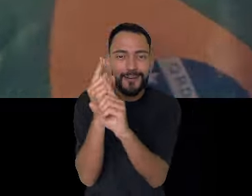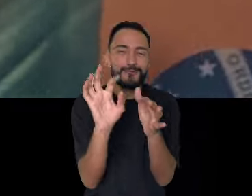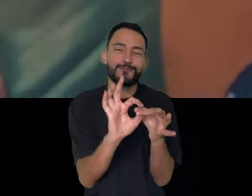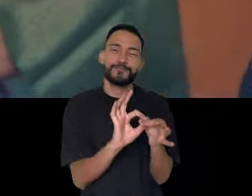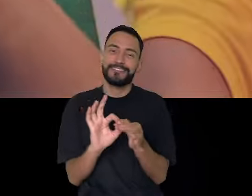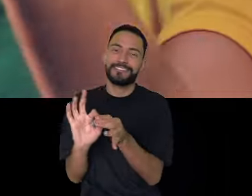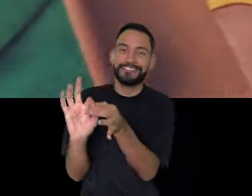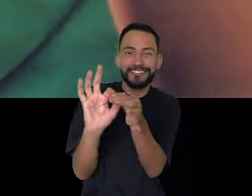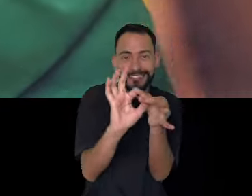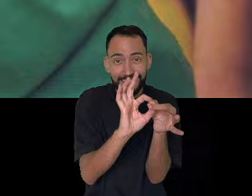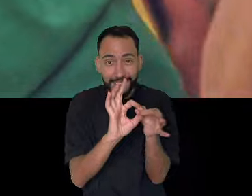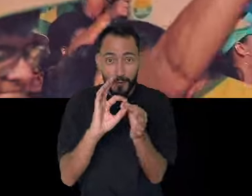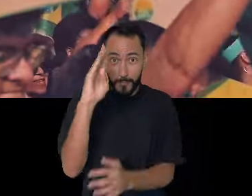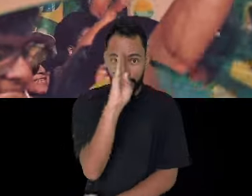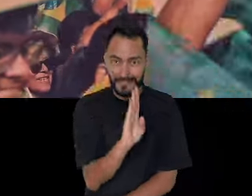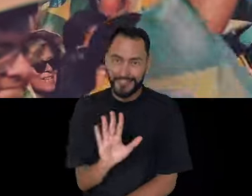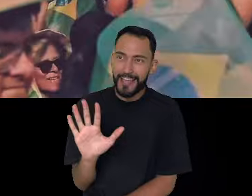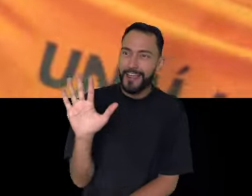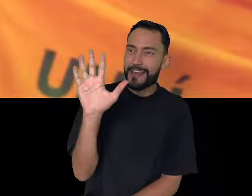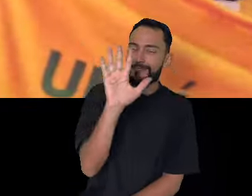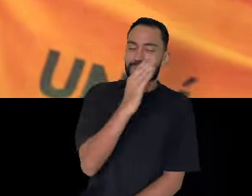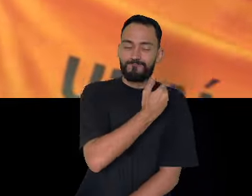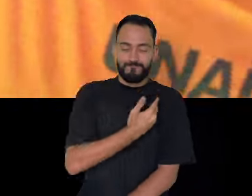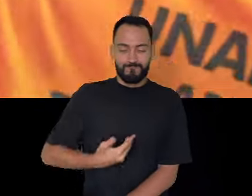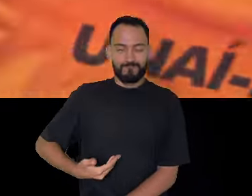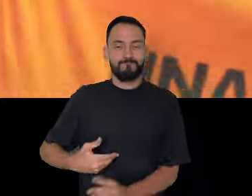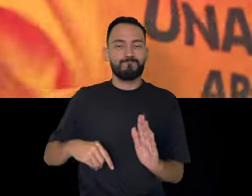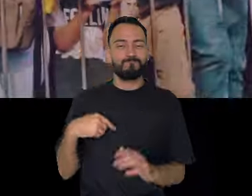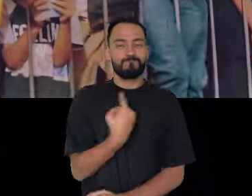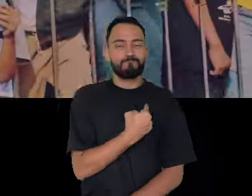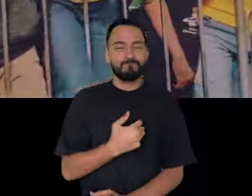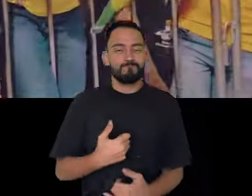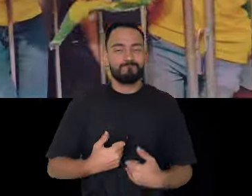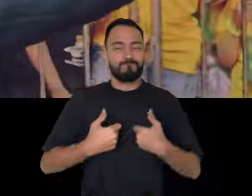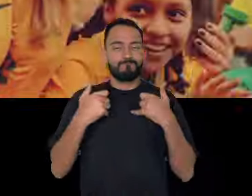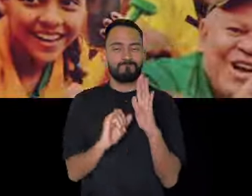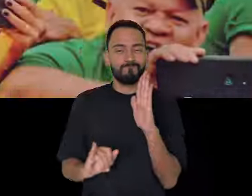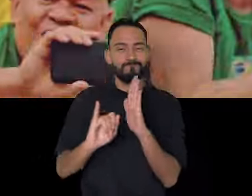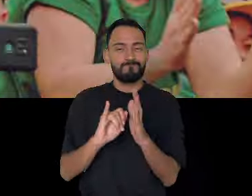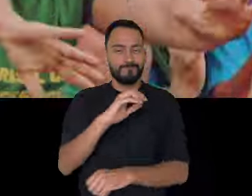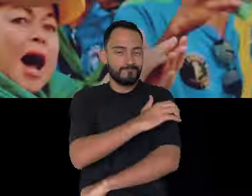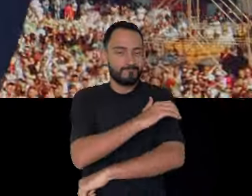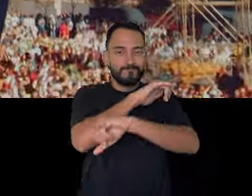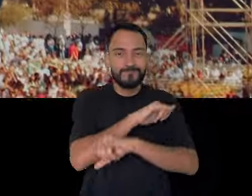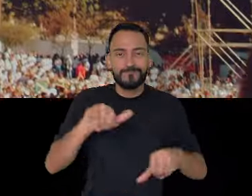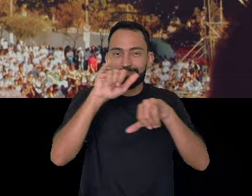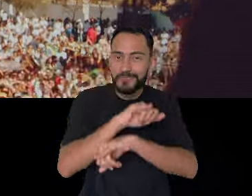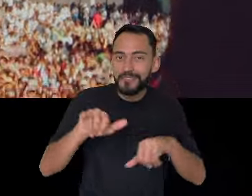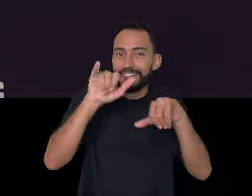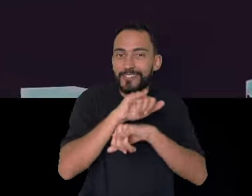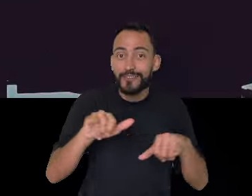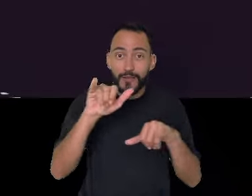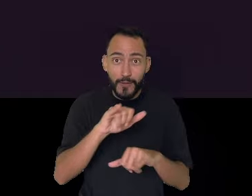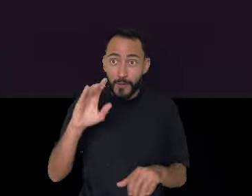nossa união. O Brasil é nossa pátria, como diz o capitão.